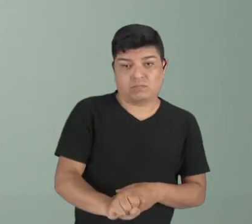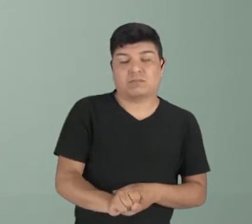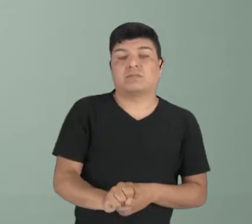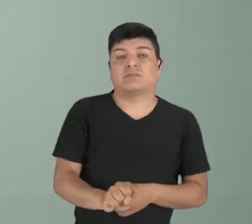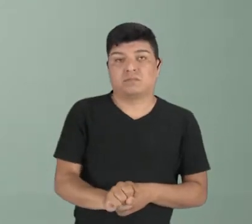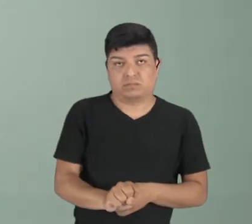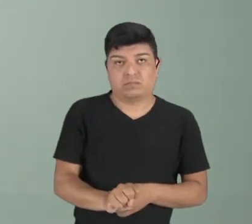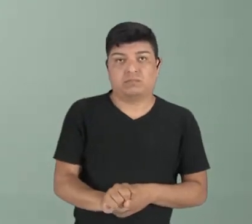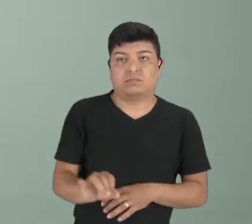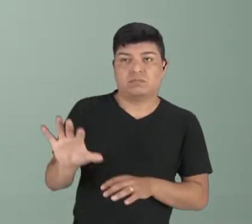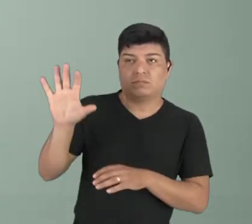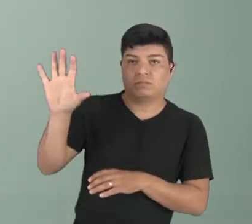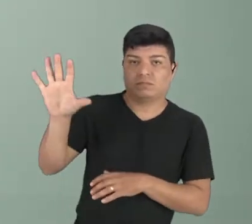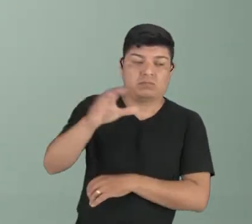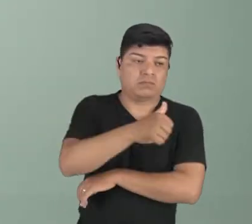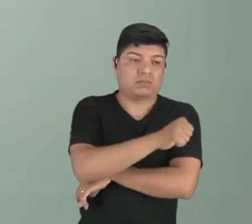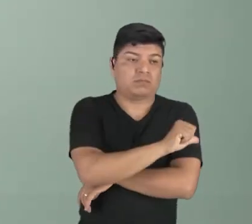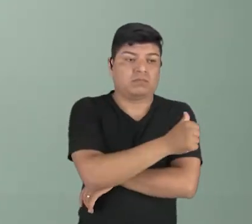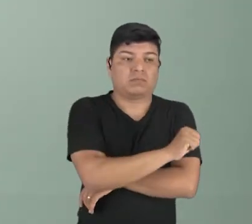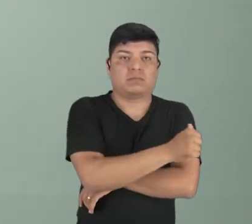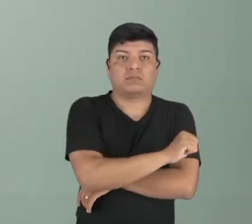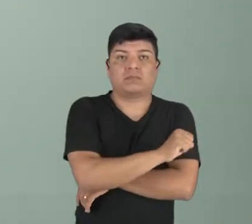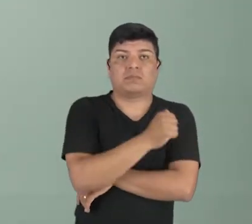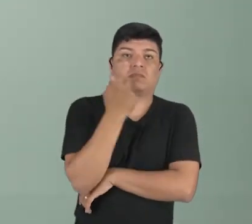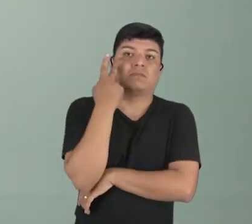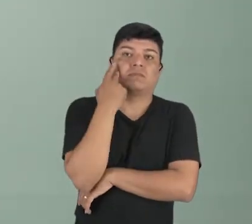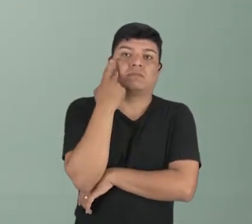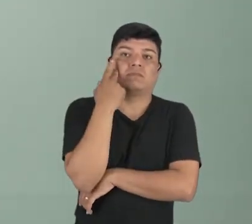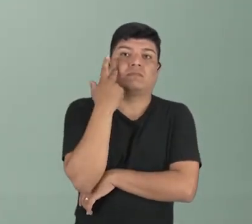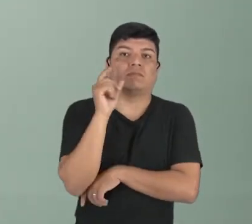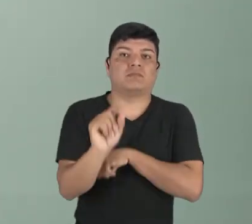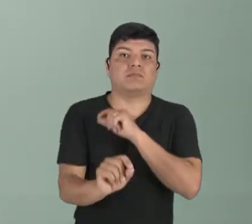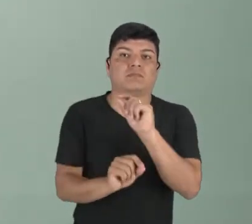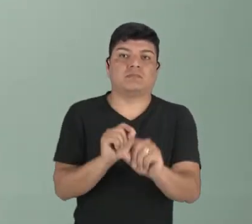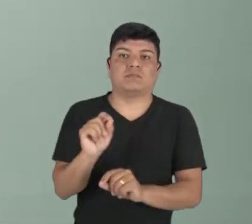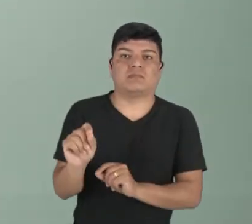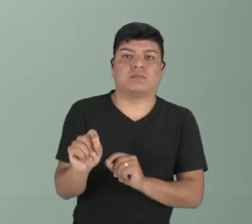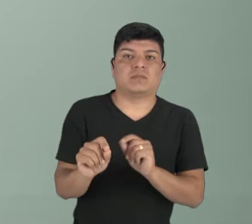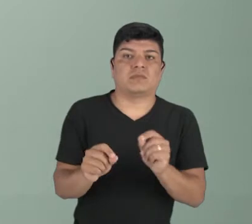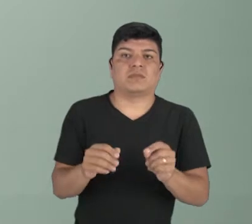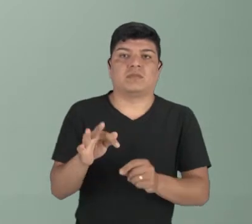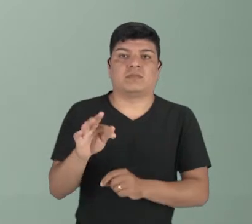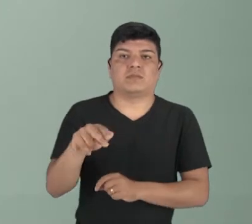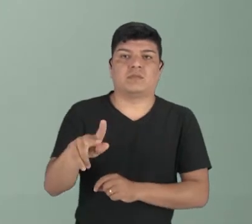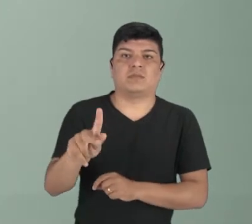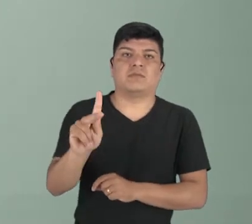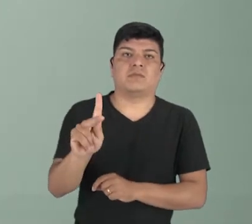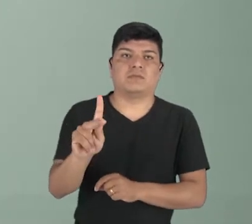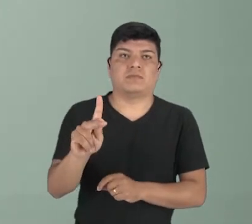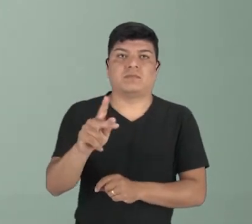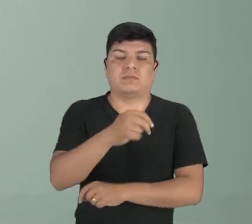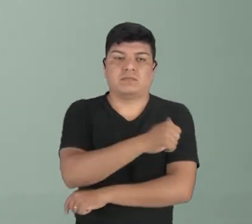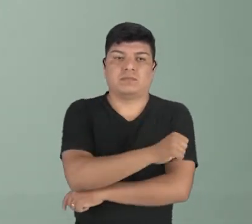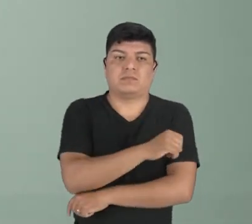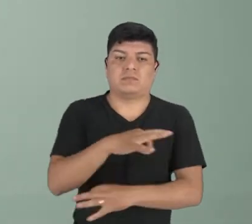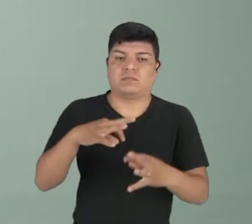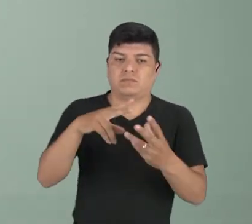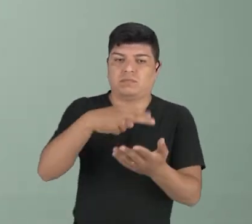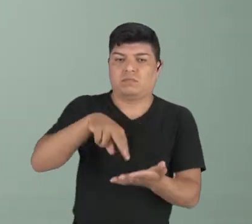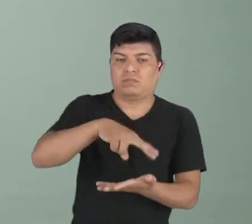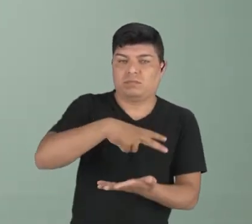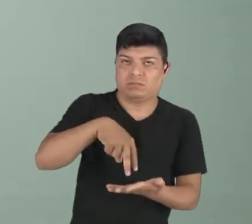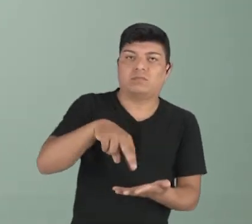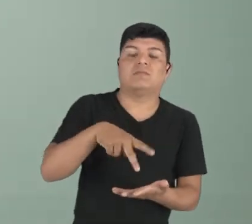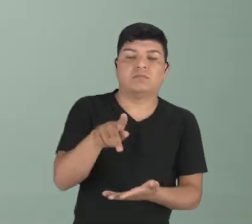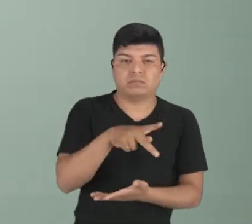sudeste, mas necessariamente no Rio de Janeiro, é muito comum o quê? O funk carioca, São tudo dança? Tudo